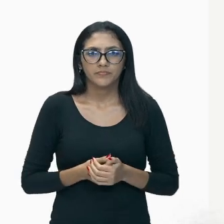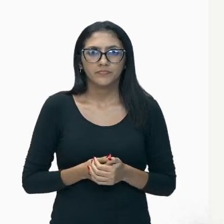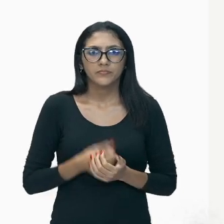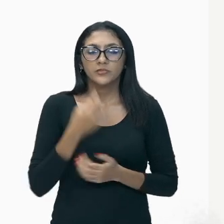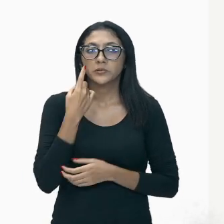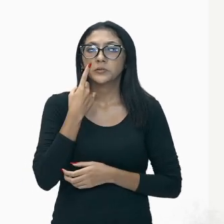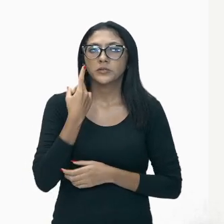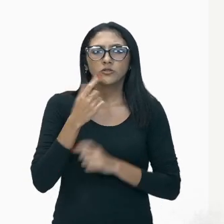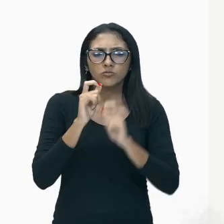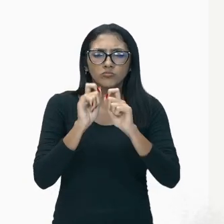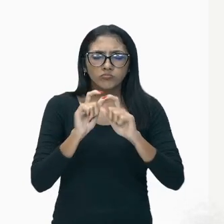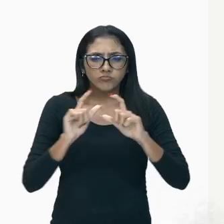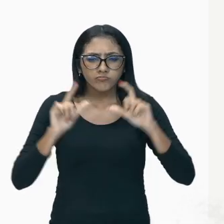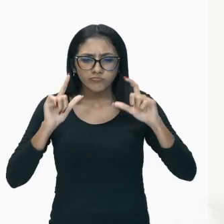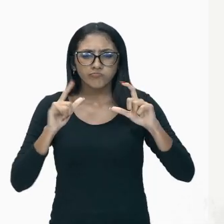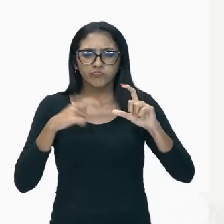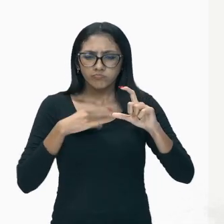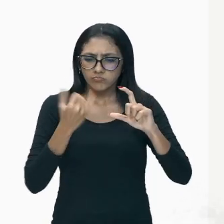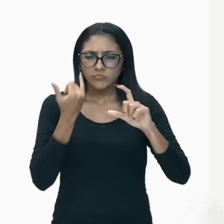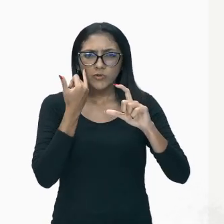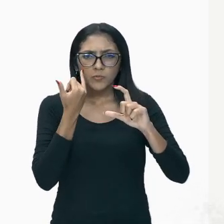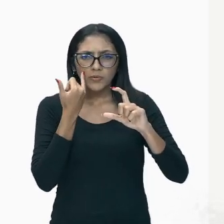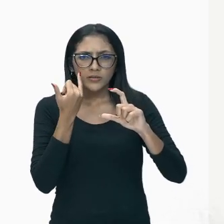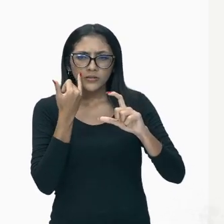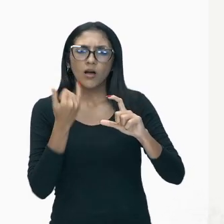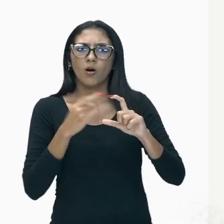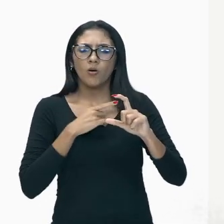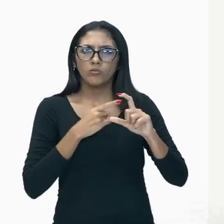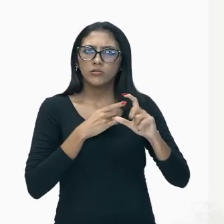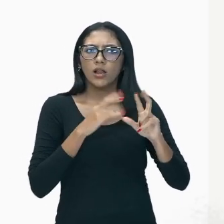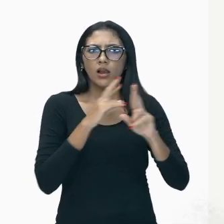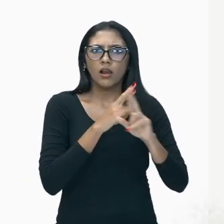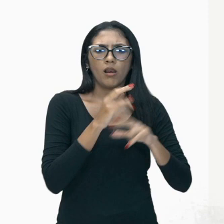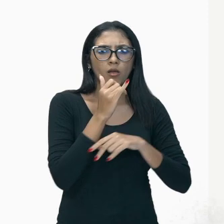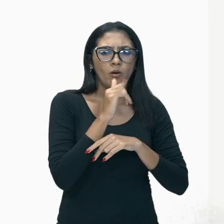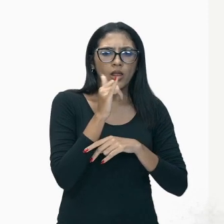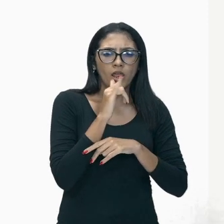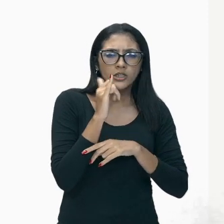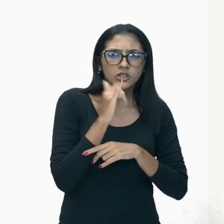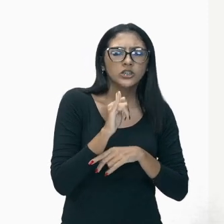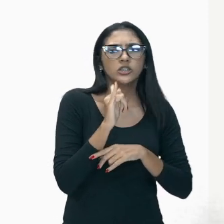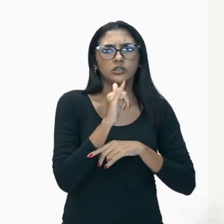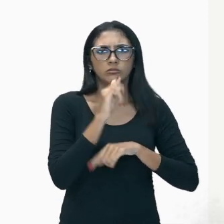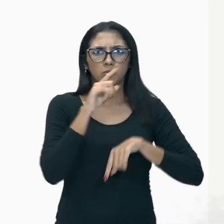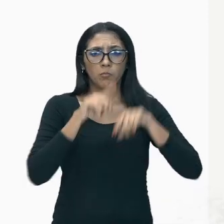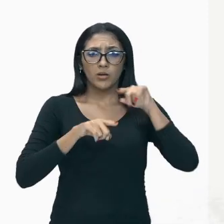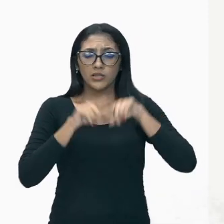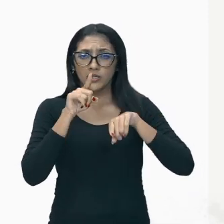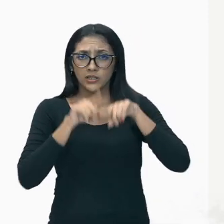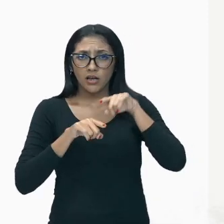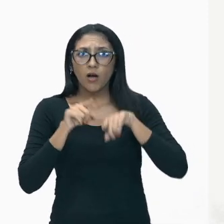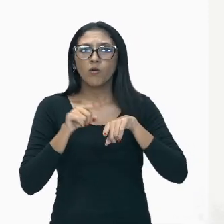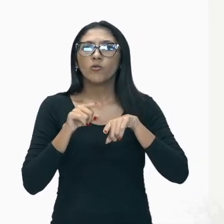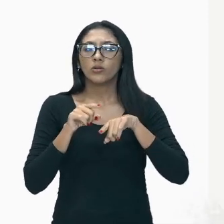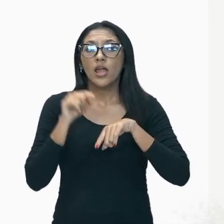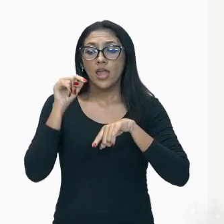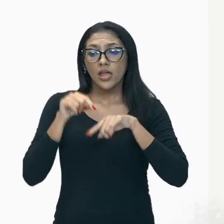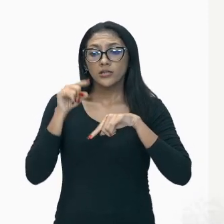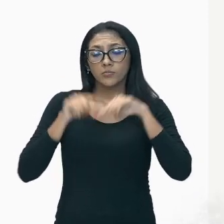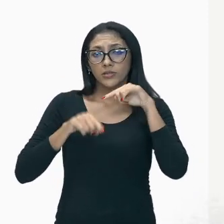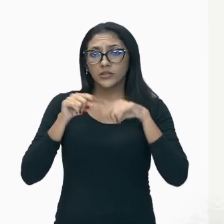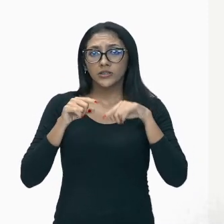e nós já sabemos que quando eu tiver um condutor, tiver aqui um aparelho, dentro desse